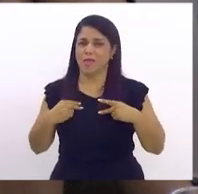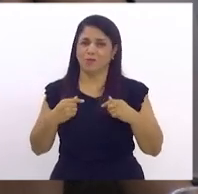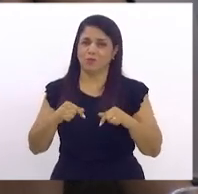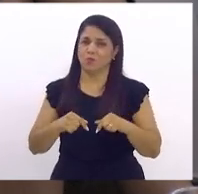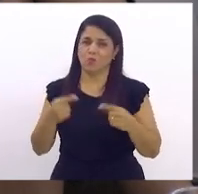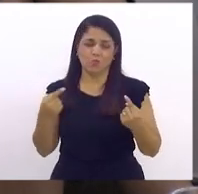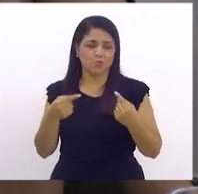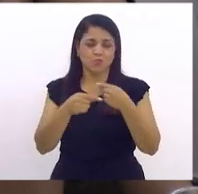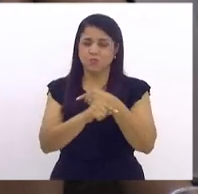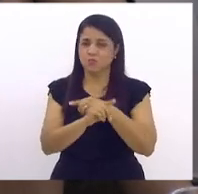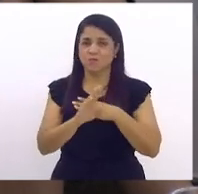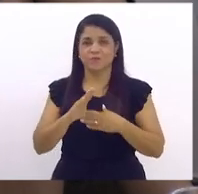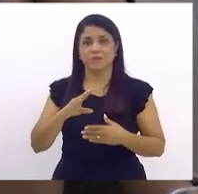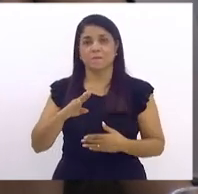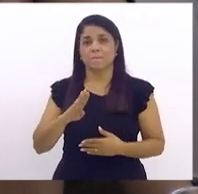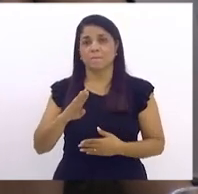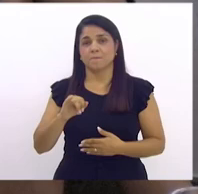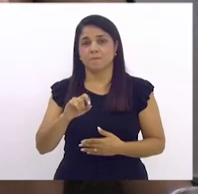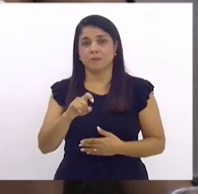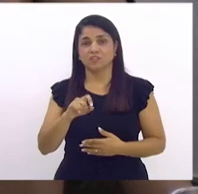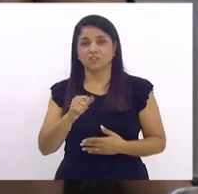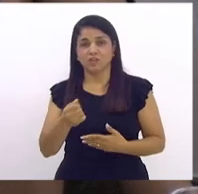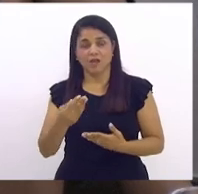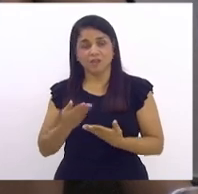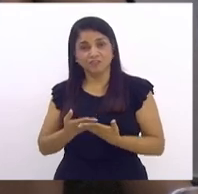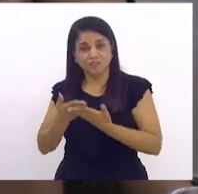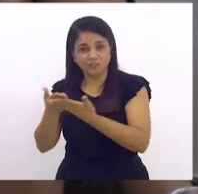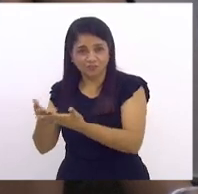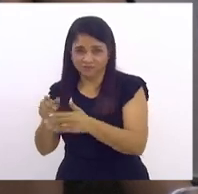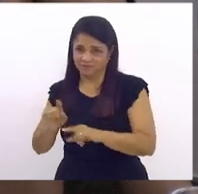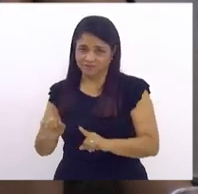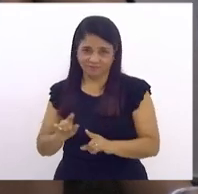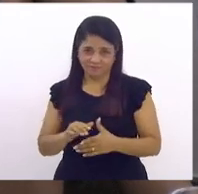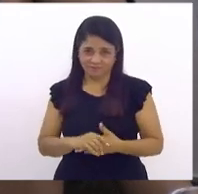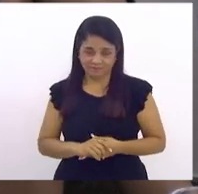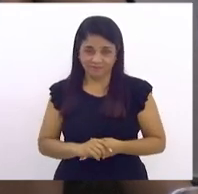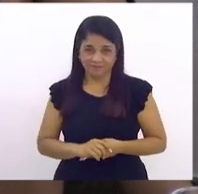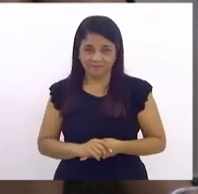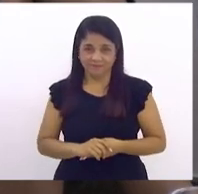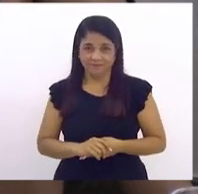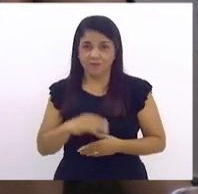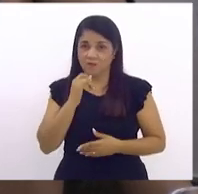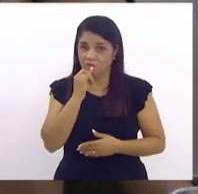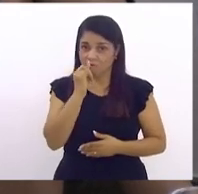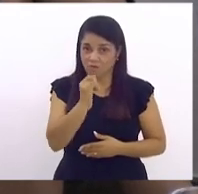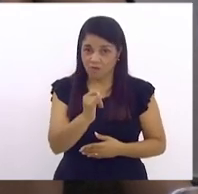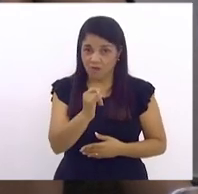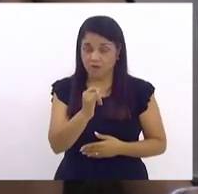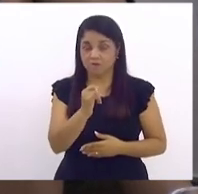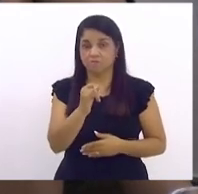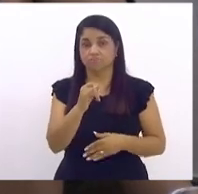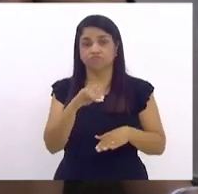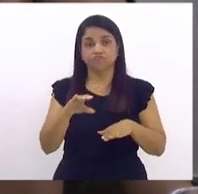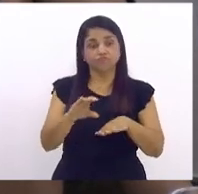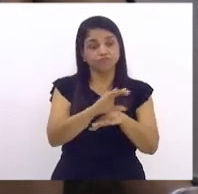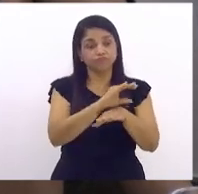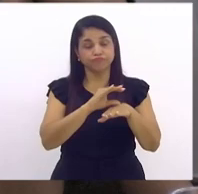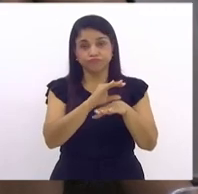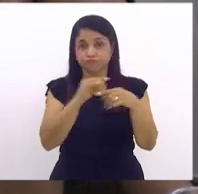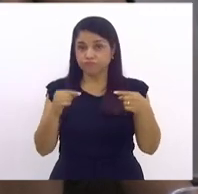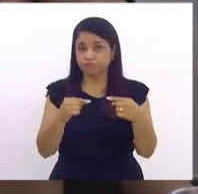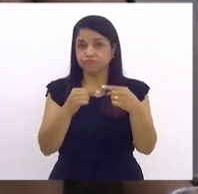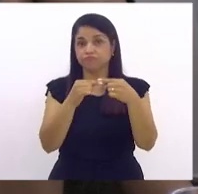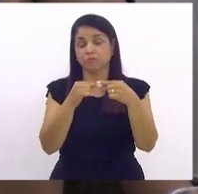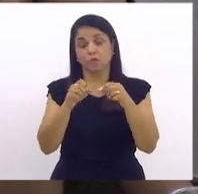baixar em diligência. Cabe aqui dizer se ele guarda a constitucionalidade ou não. E, quando for